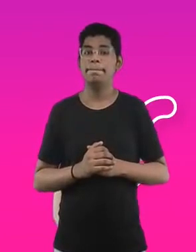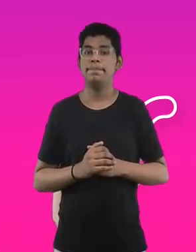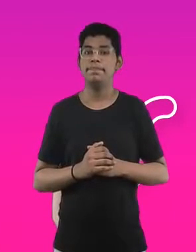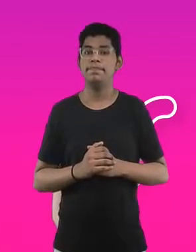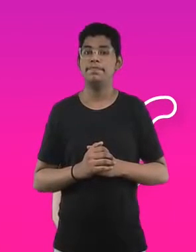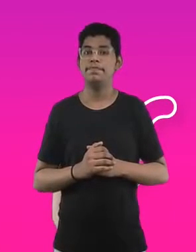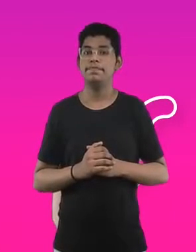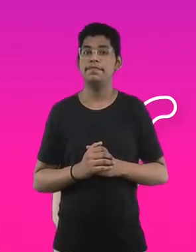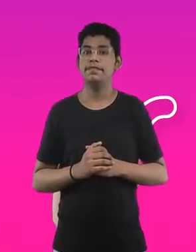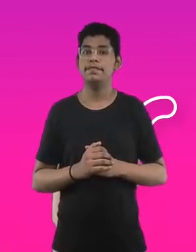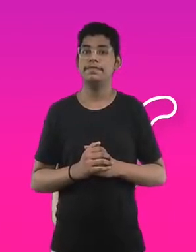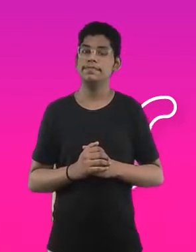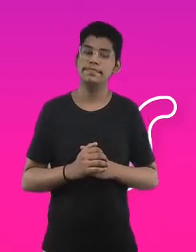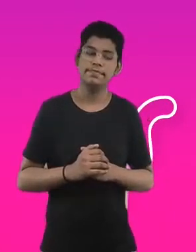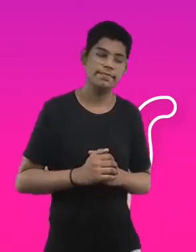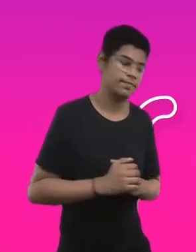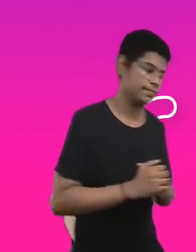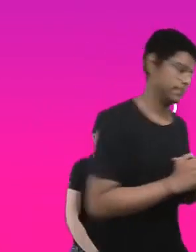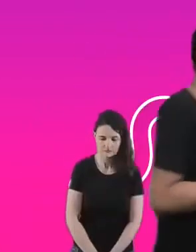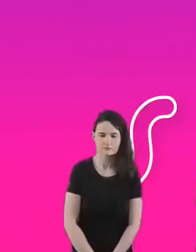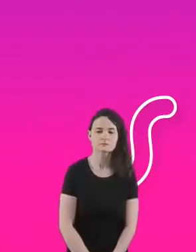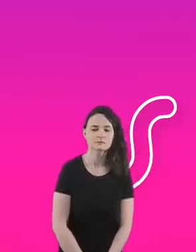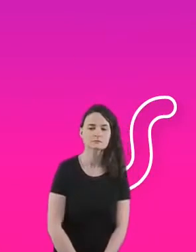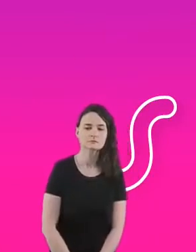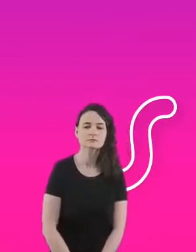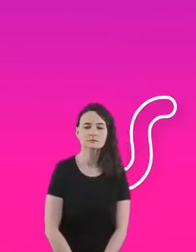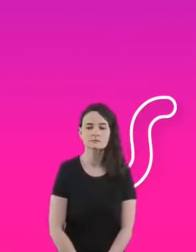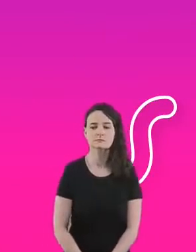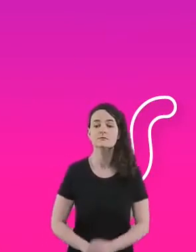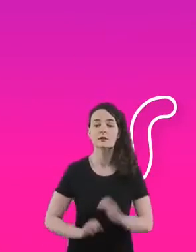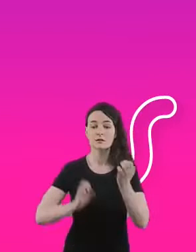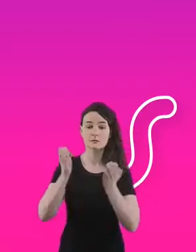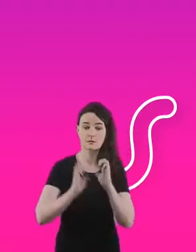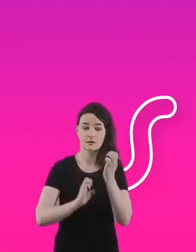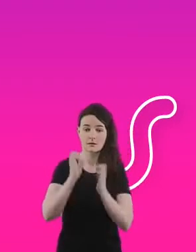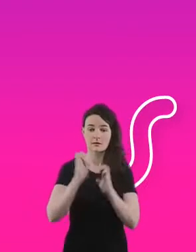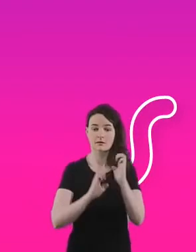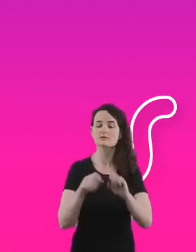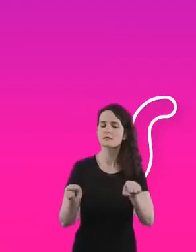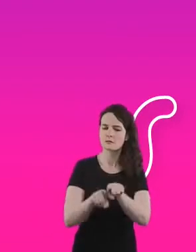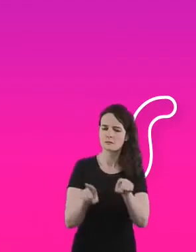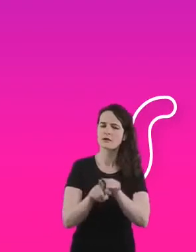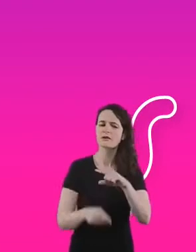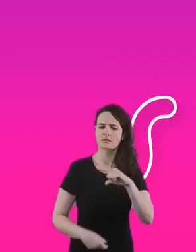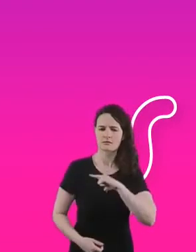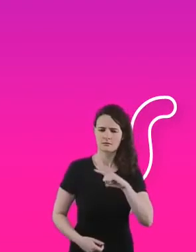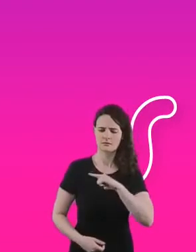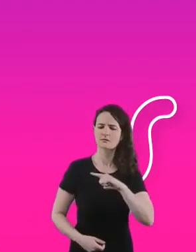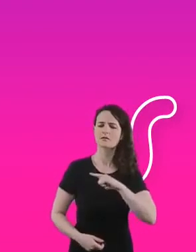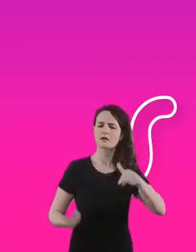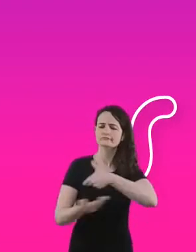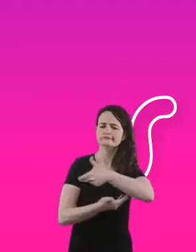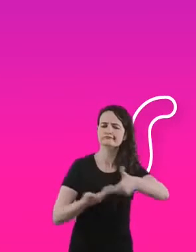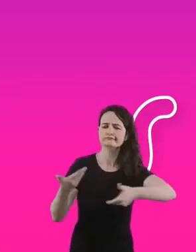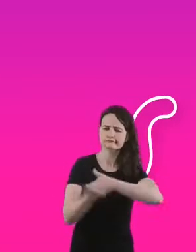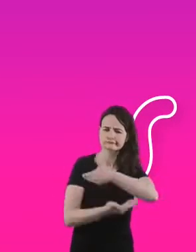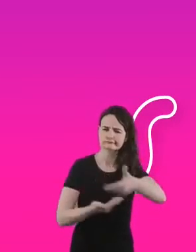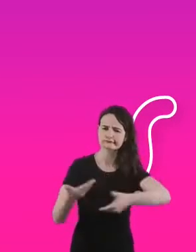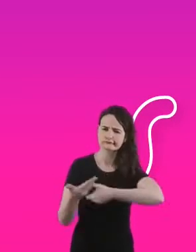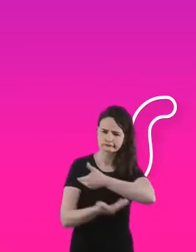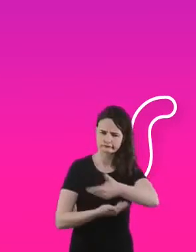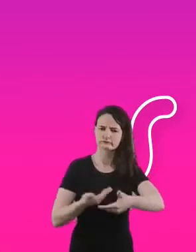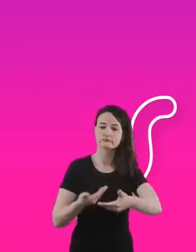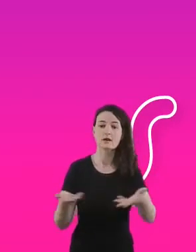possui uma plataforma para aprendizagem interativa chamada POX, e recentemente começamos um movimento